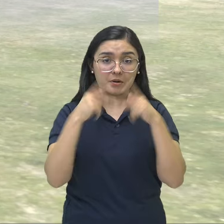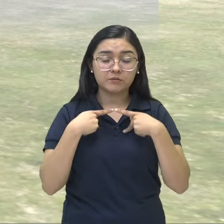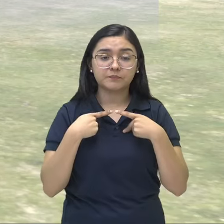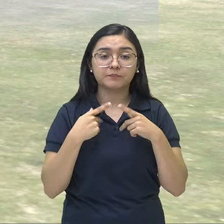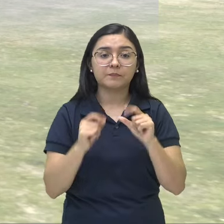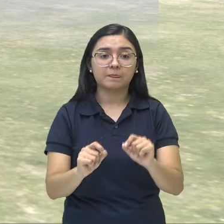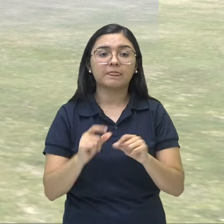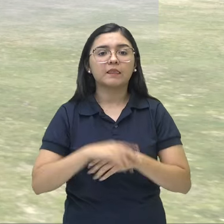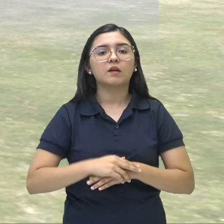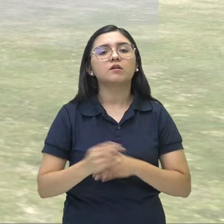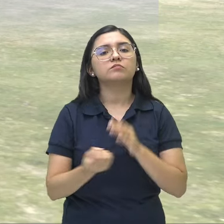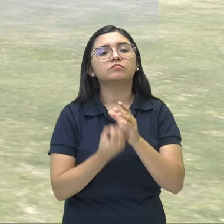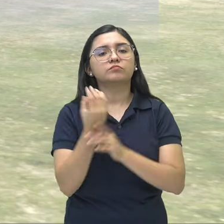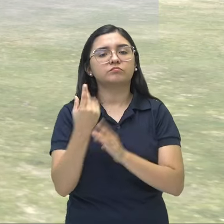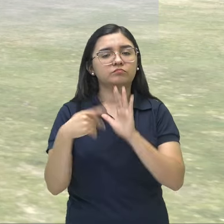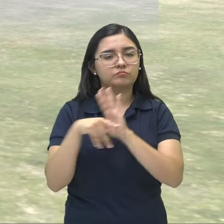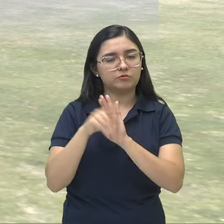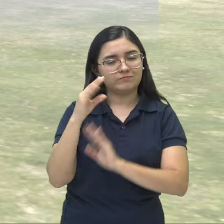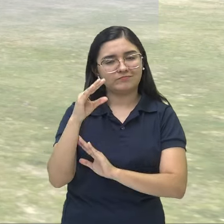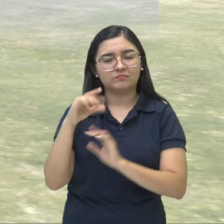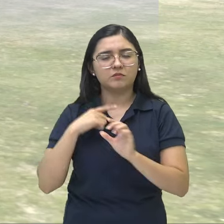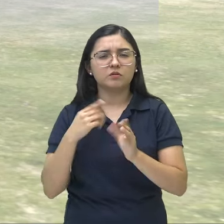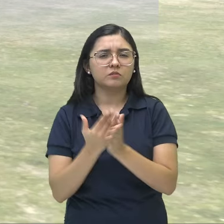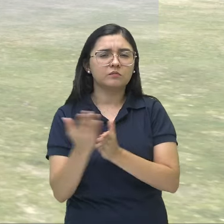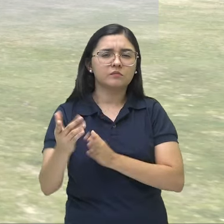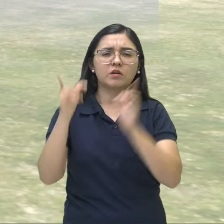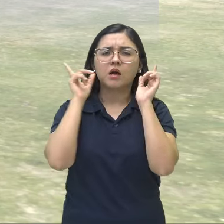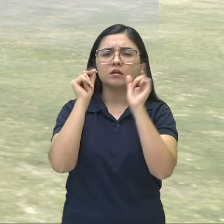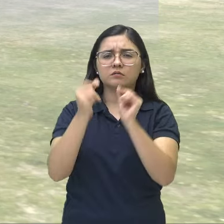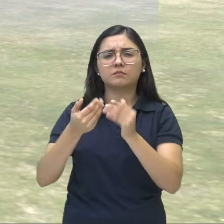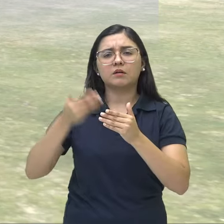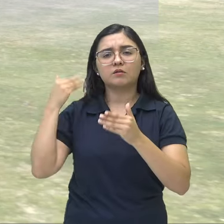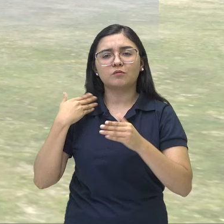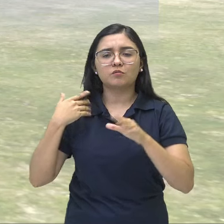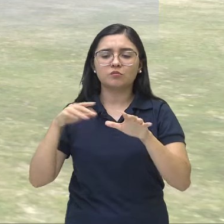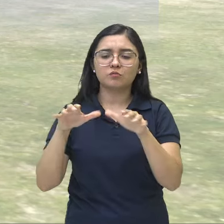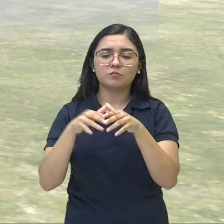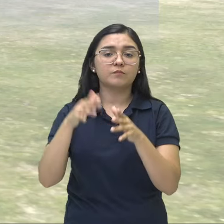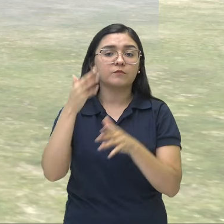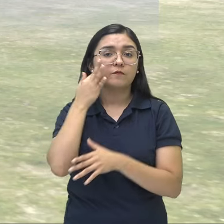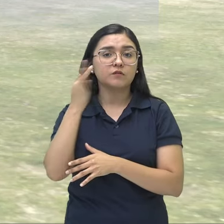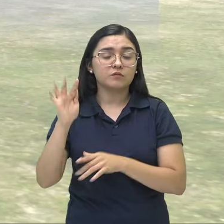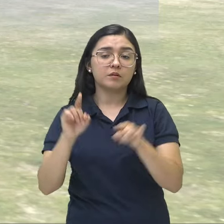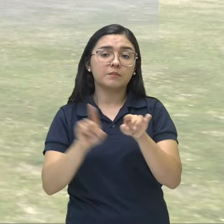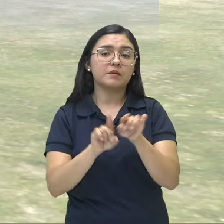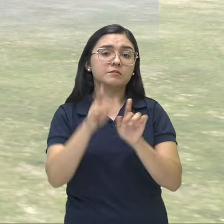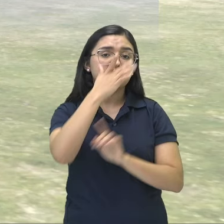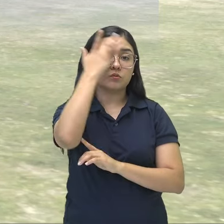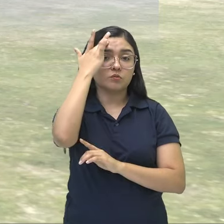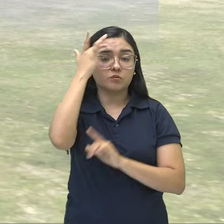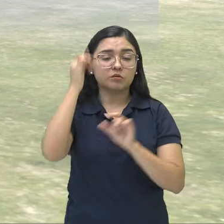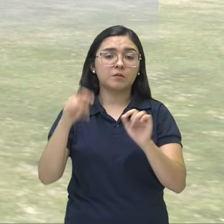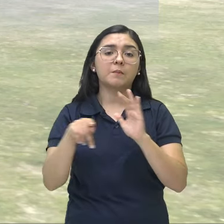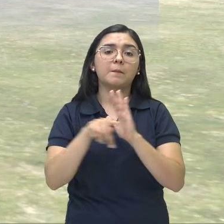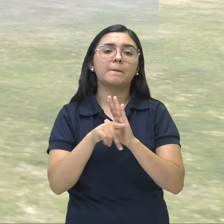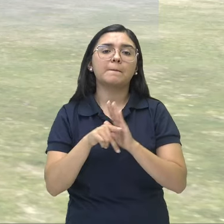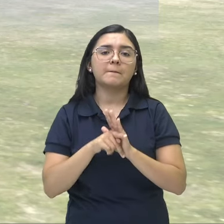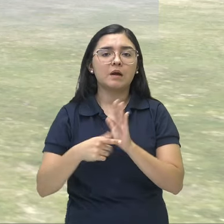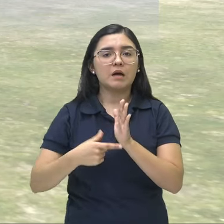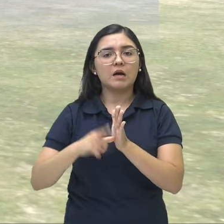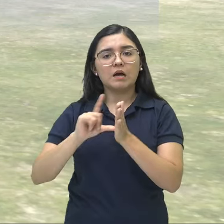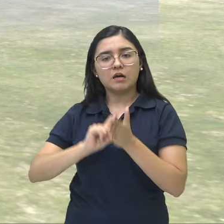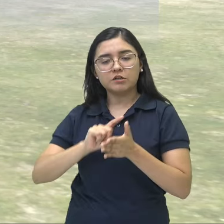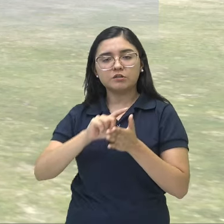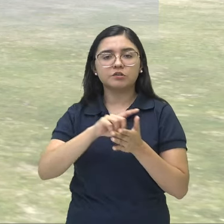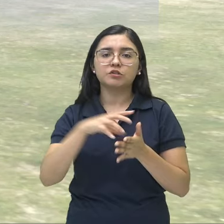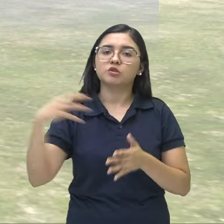verdade, surgiu, né, na Grécia Antiga, com esses filósofos, né, com esses pensadores pré-socráticos, que eles